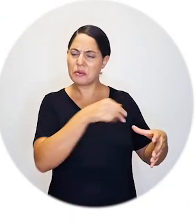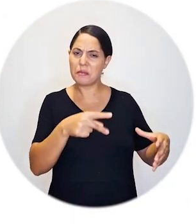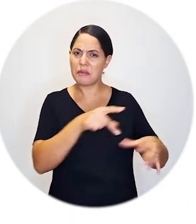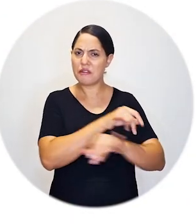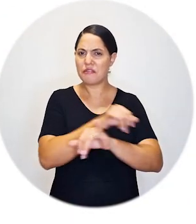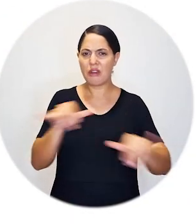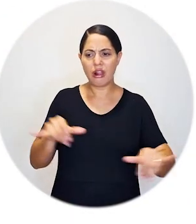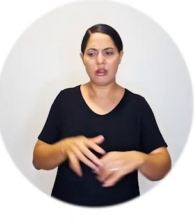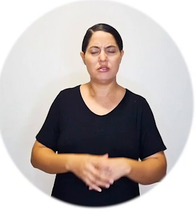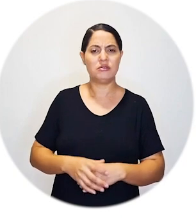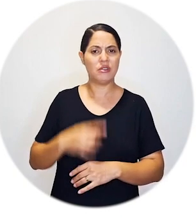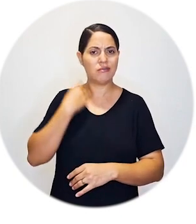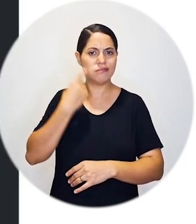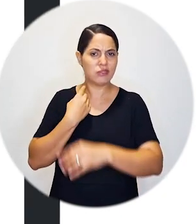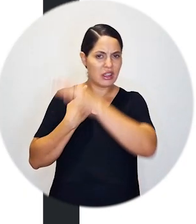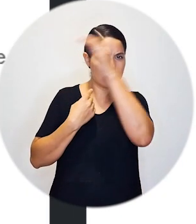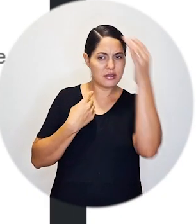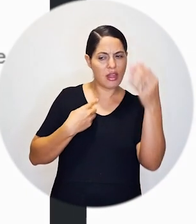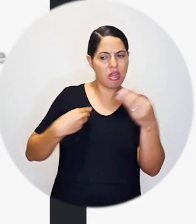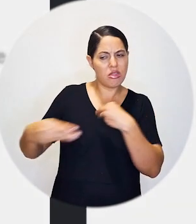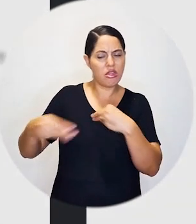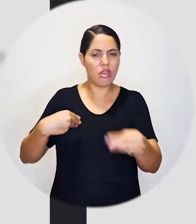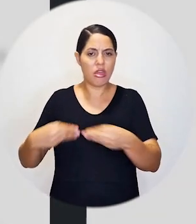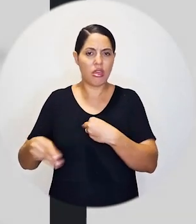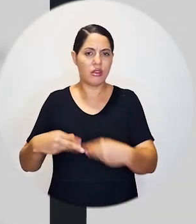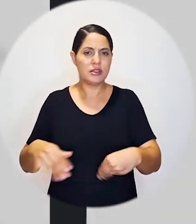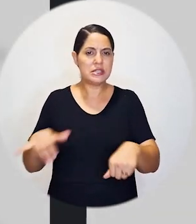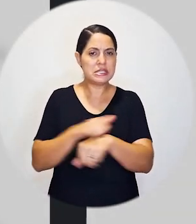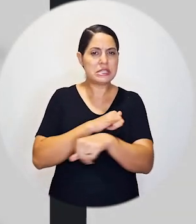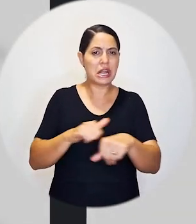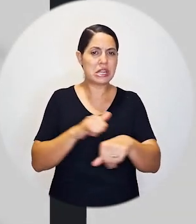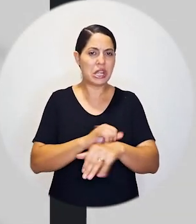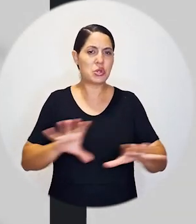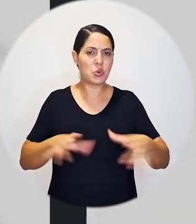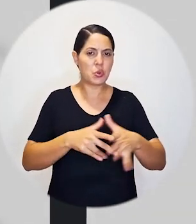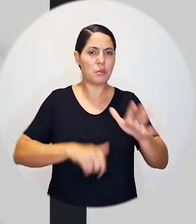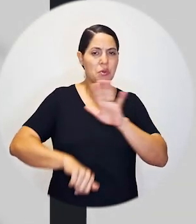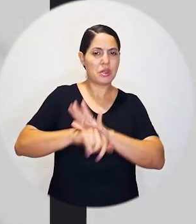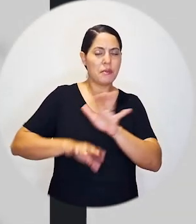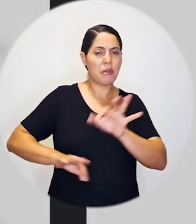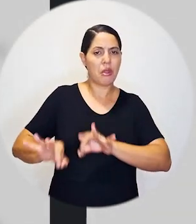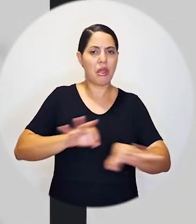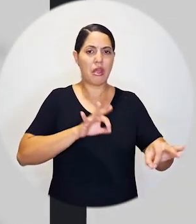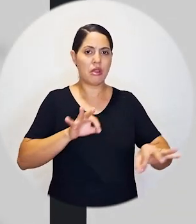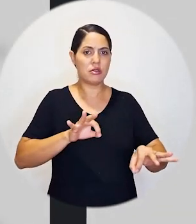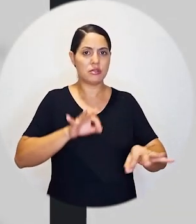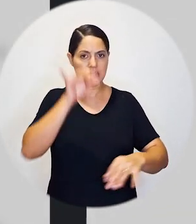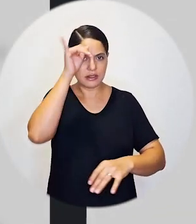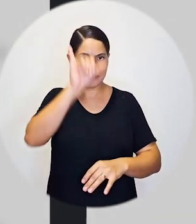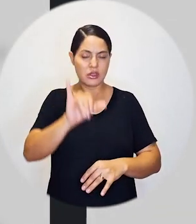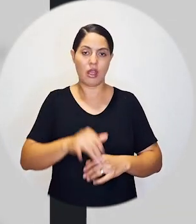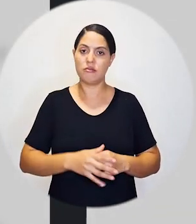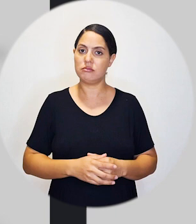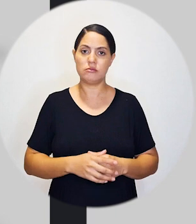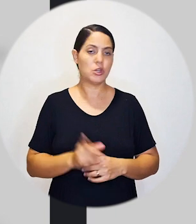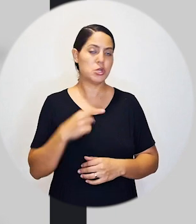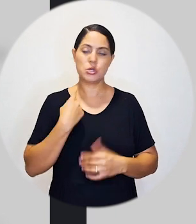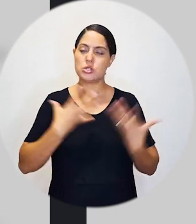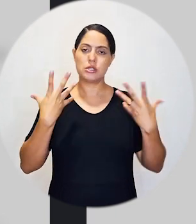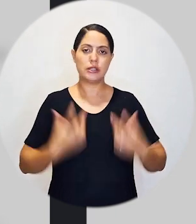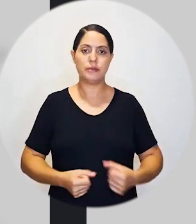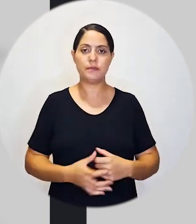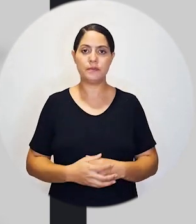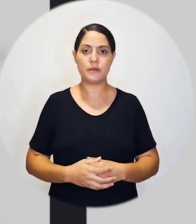sigilo profissional entre advogados e clientes sob o pretexto de combate à criminalidade organizada são inaceitáveis